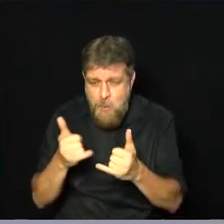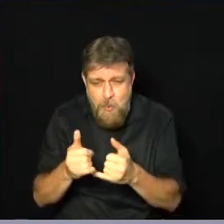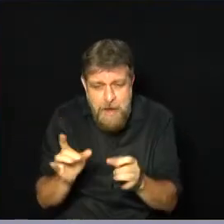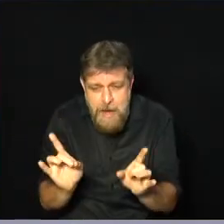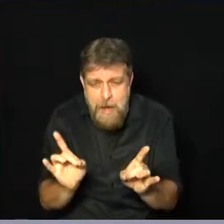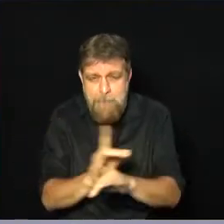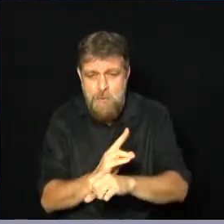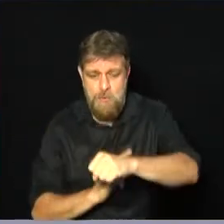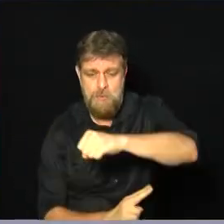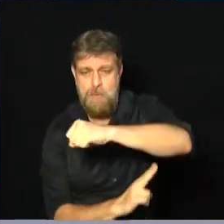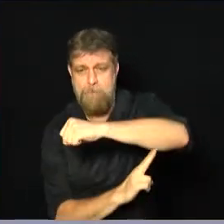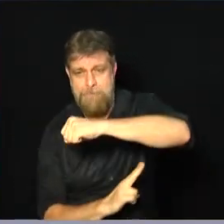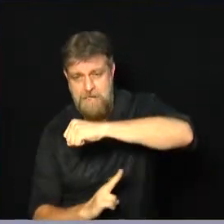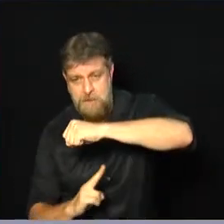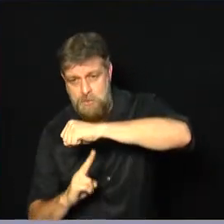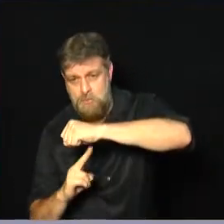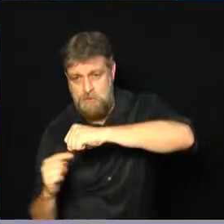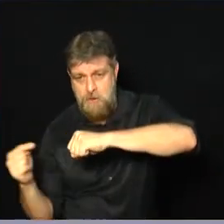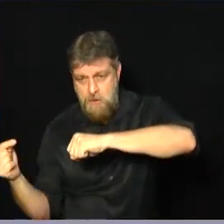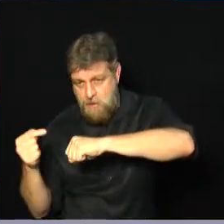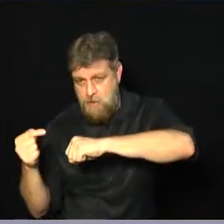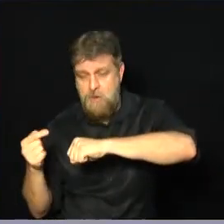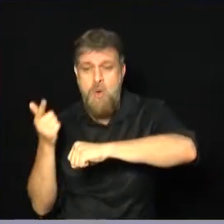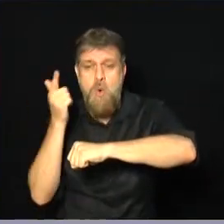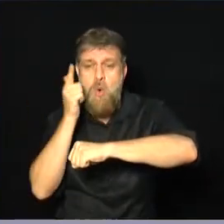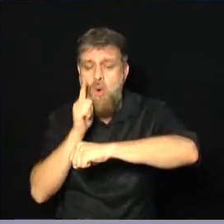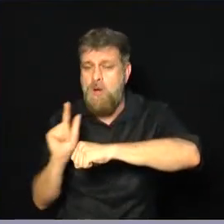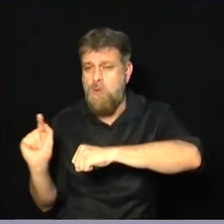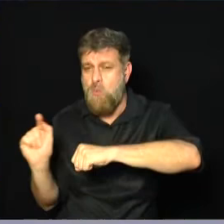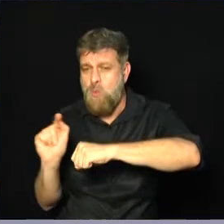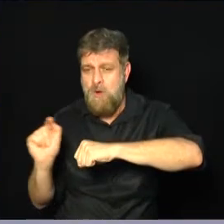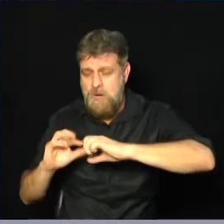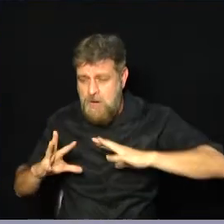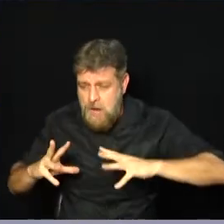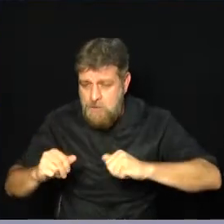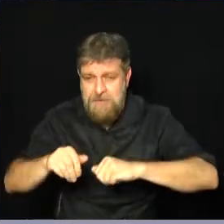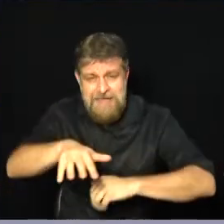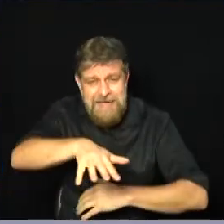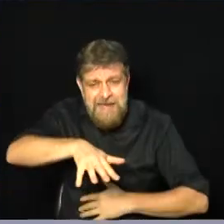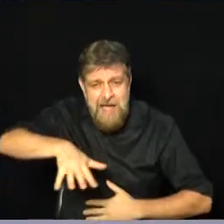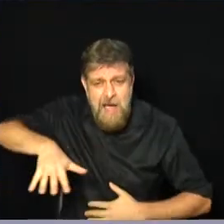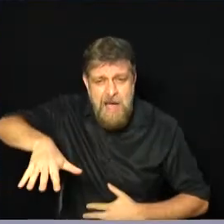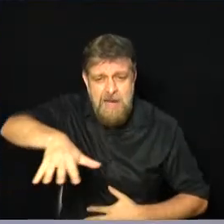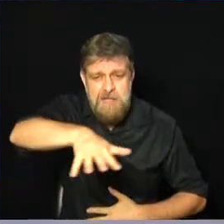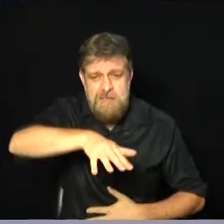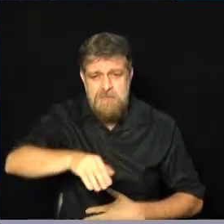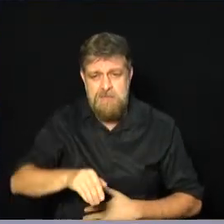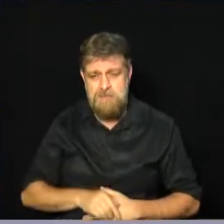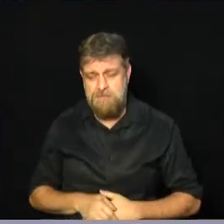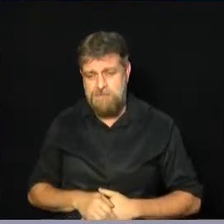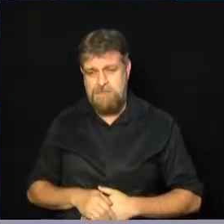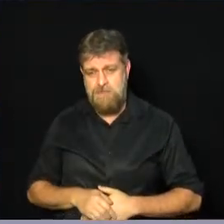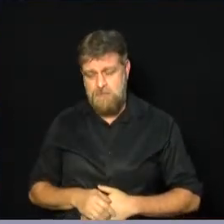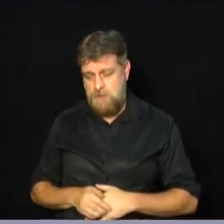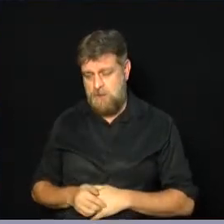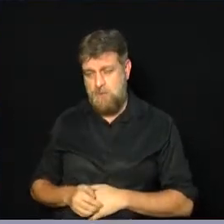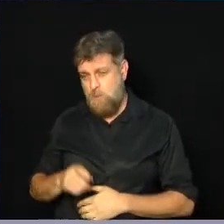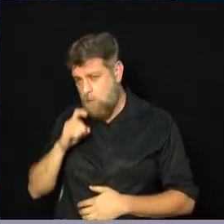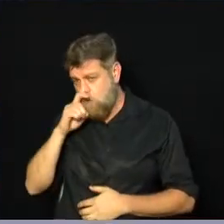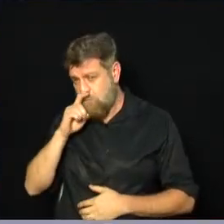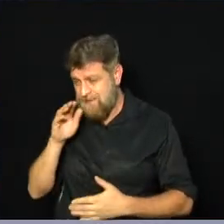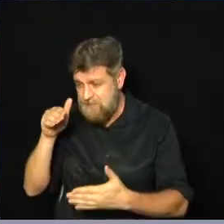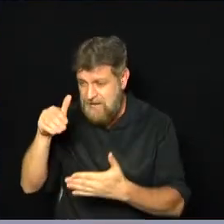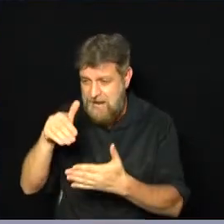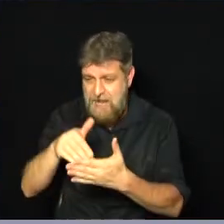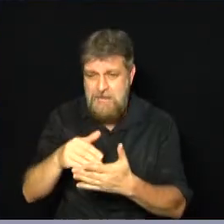desses viadutos, para que possa tornar todo esse trecho aí desde lá de baixo, lá do Ouro Verde até o Vida